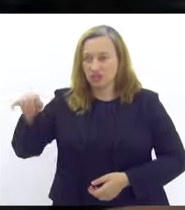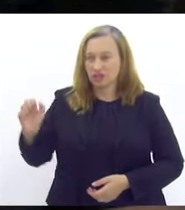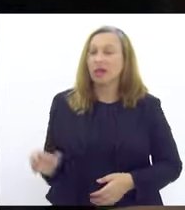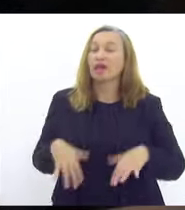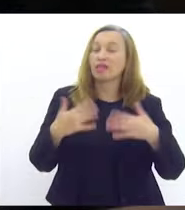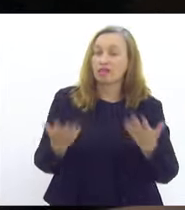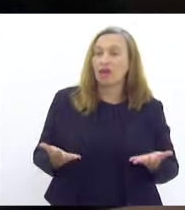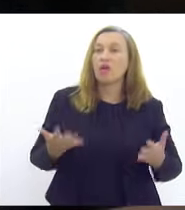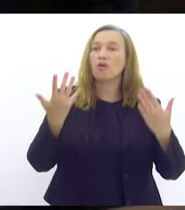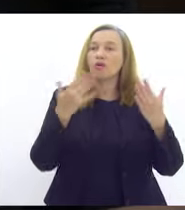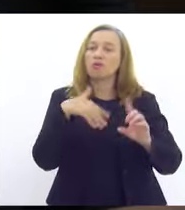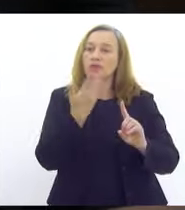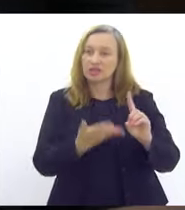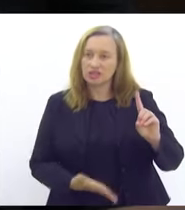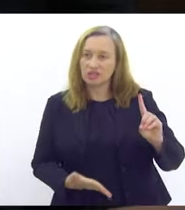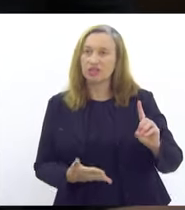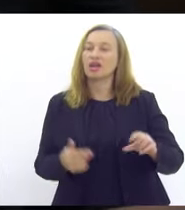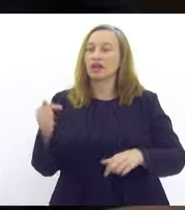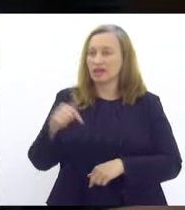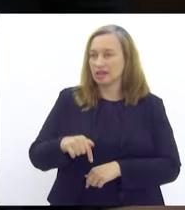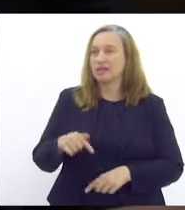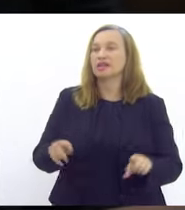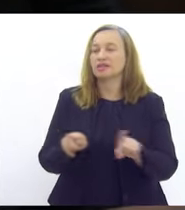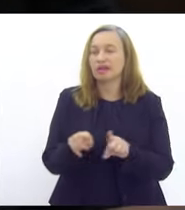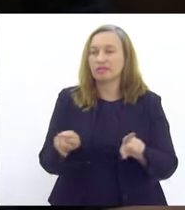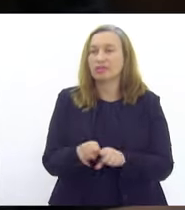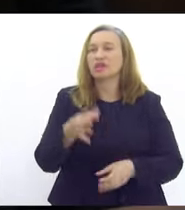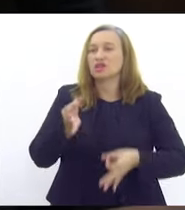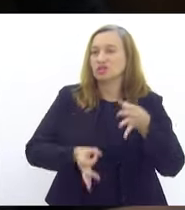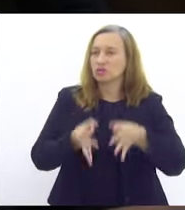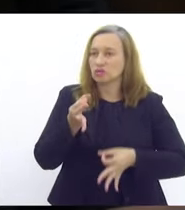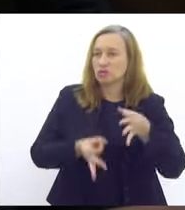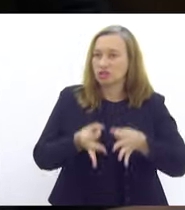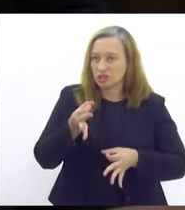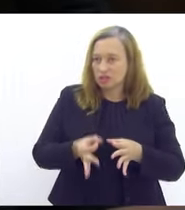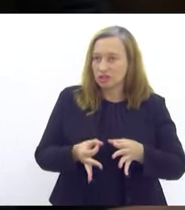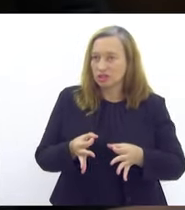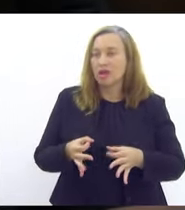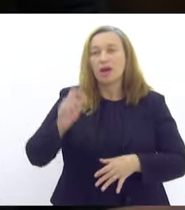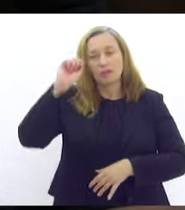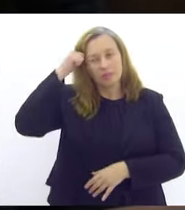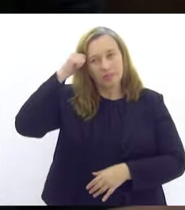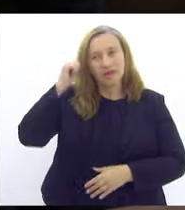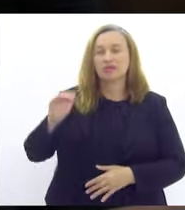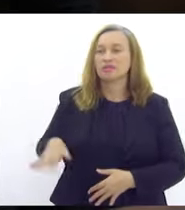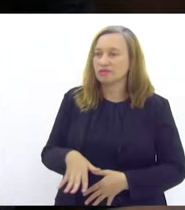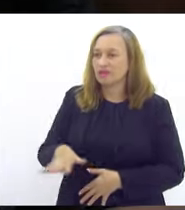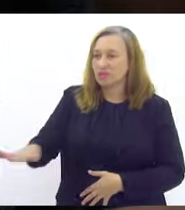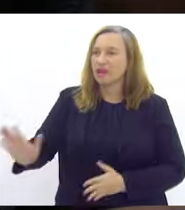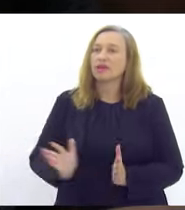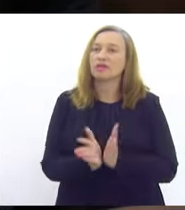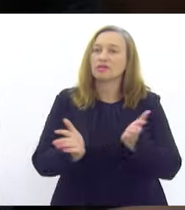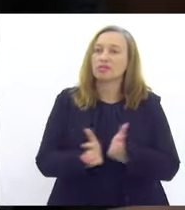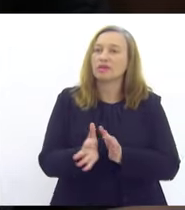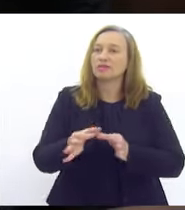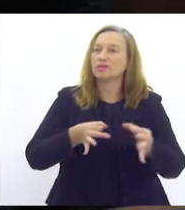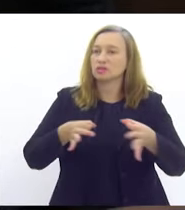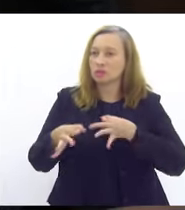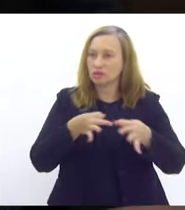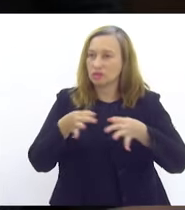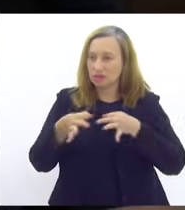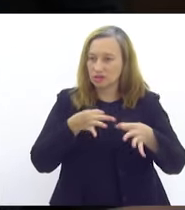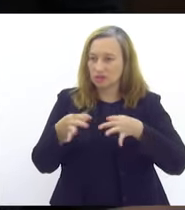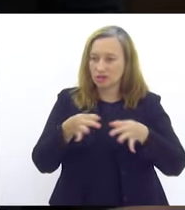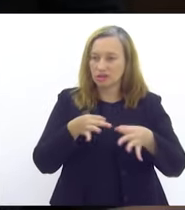Então, homenagear a FAFERJ aqui também é fazer justiça àqueles pretos favelados pobres que se organizaram